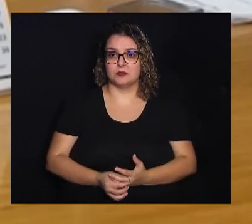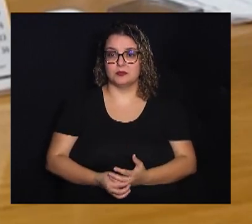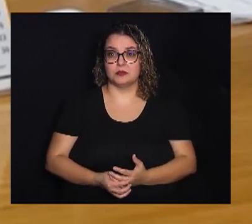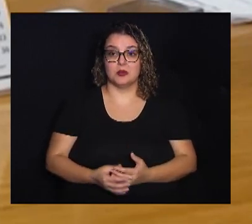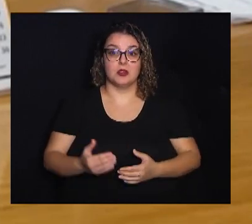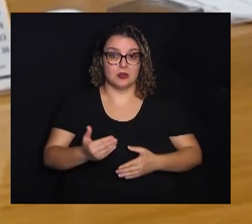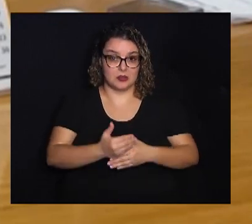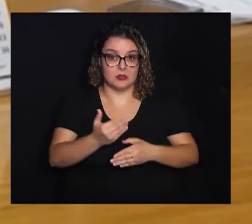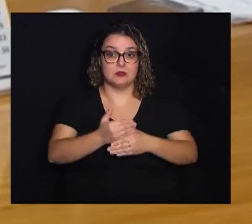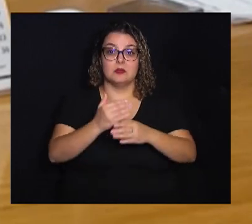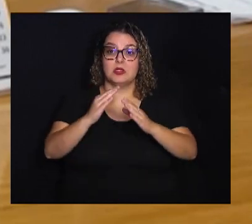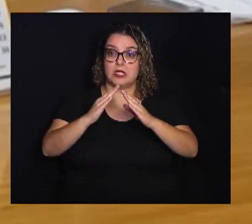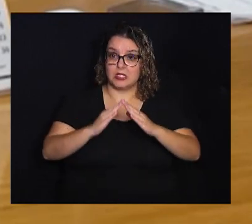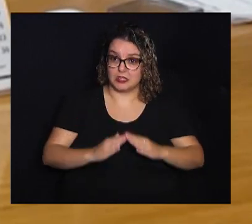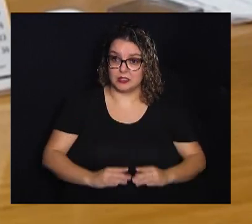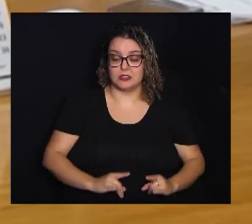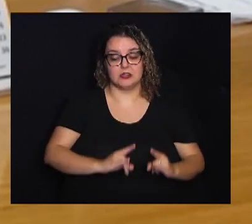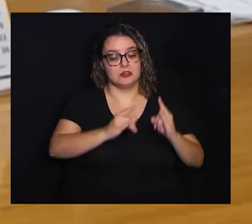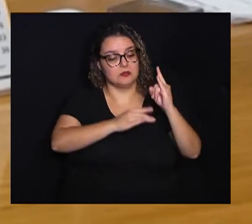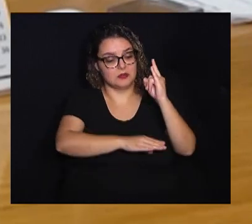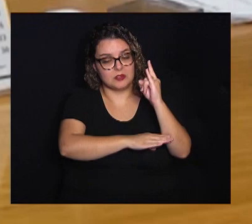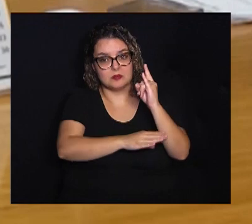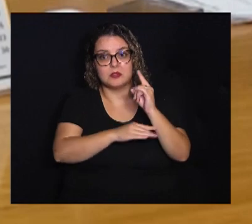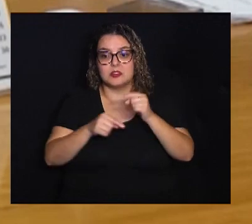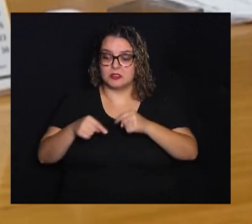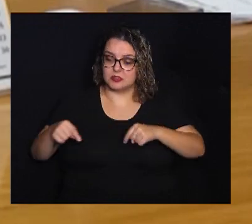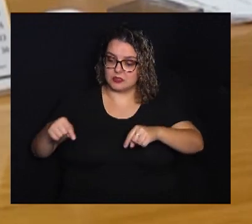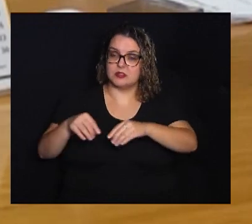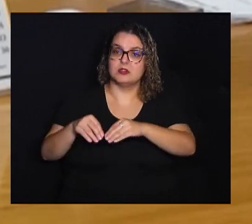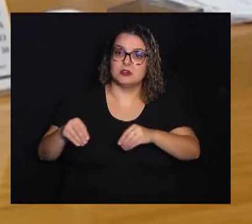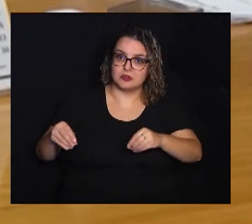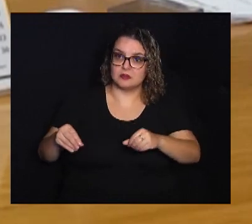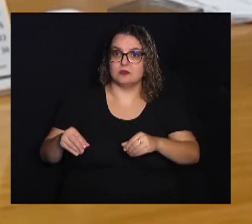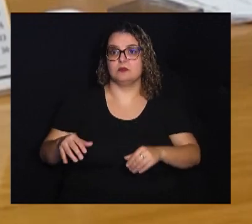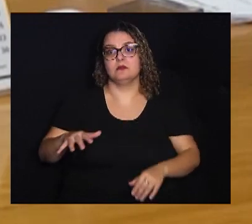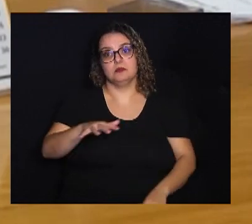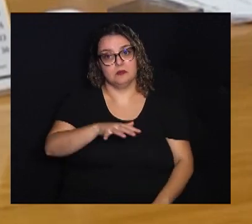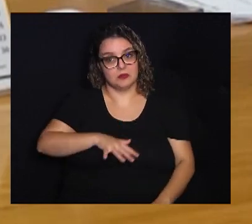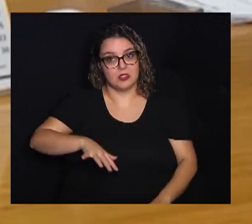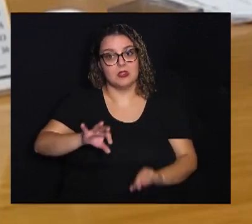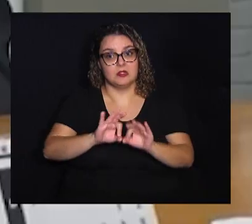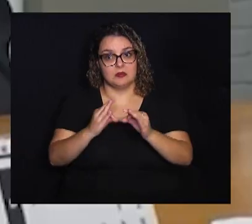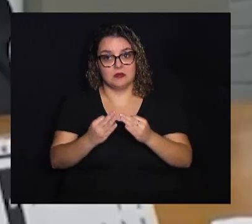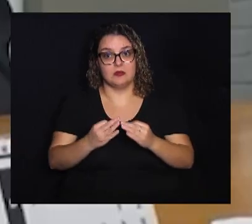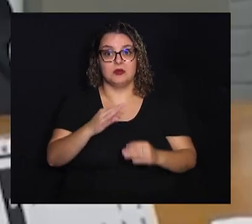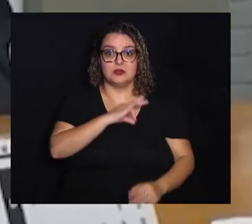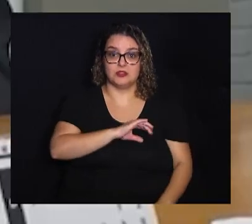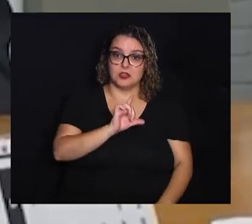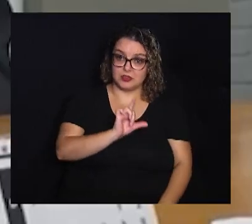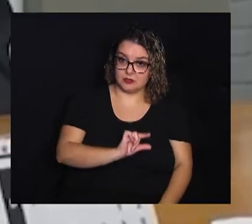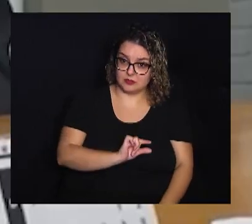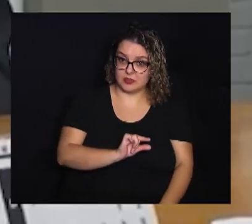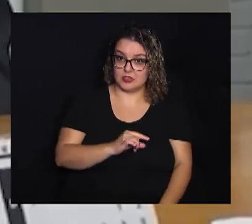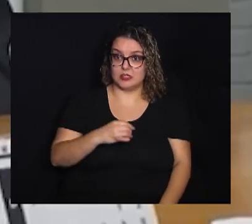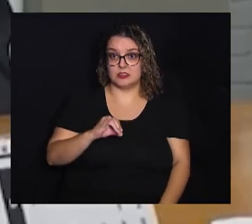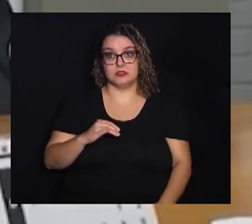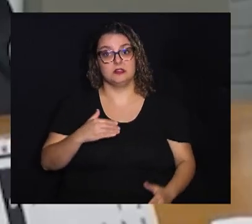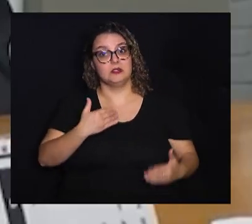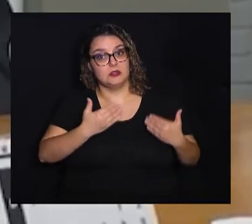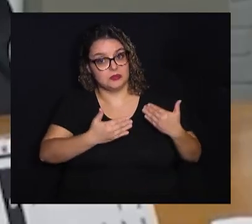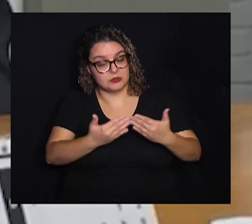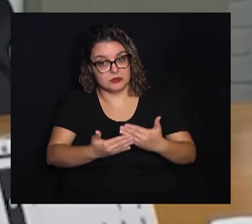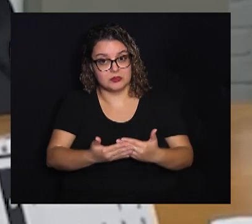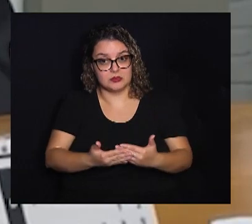empreendimentos, casas, apartamentos e terrenos para famílias de baixa renda. Se até lá